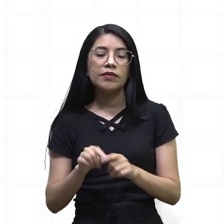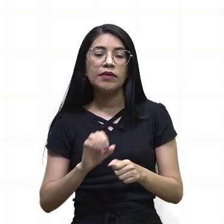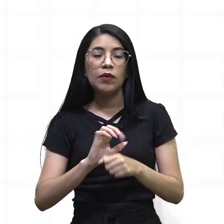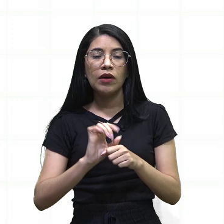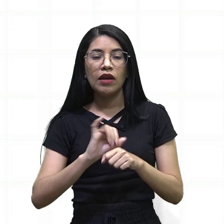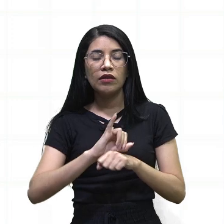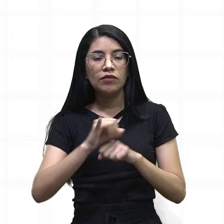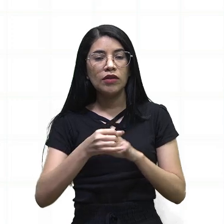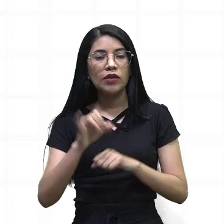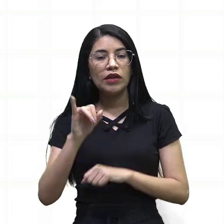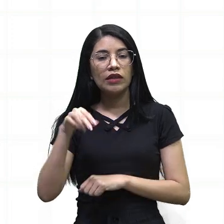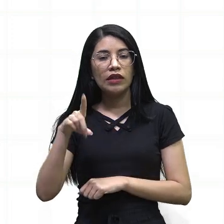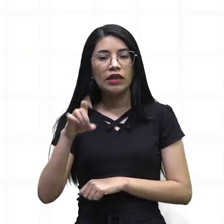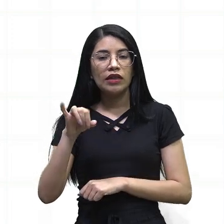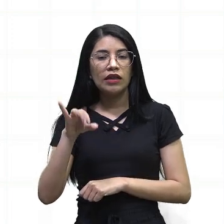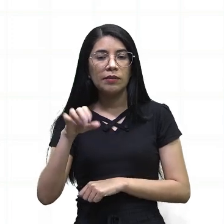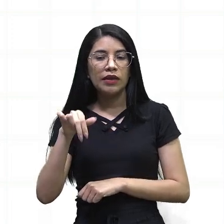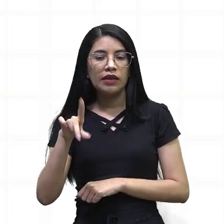indeterminado. Próximo.